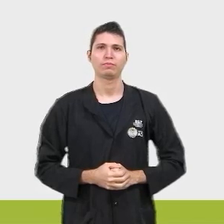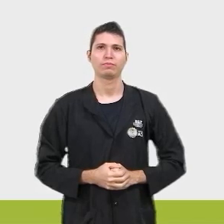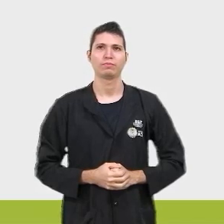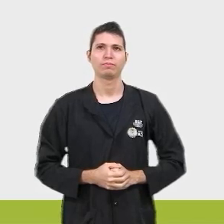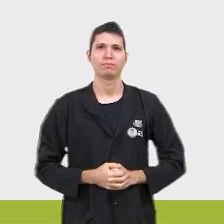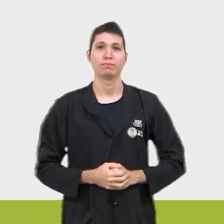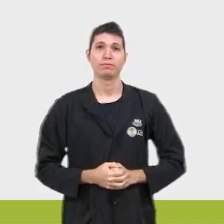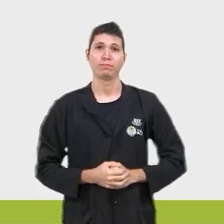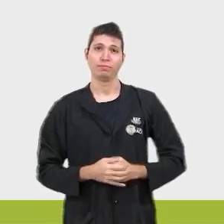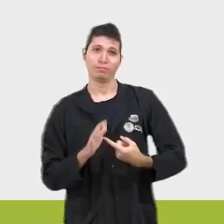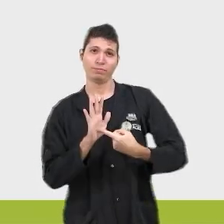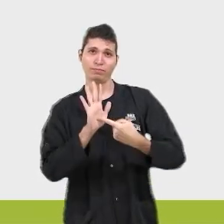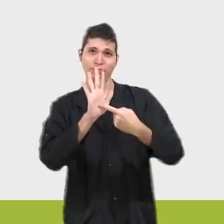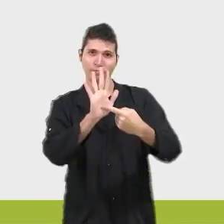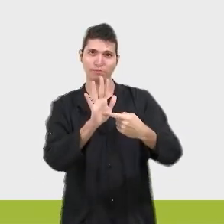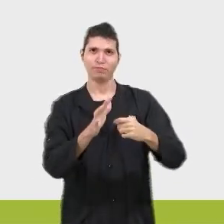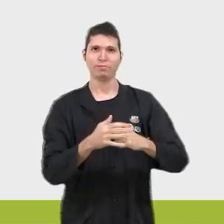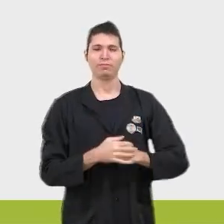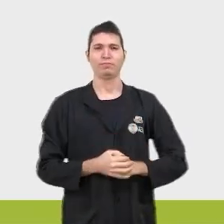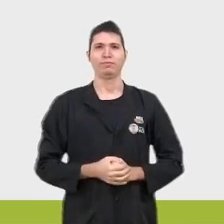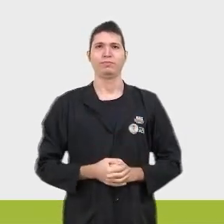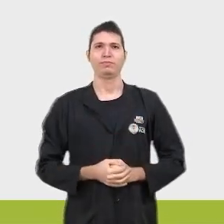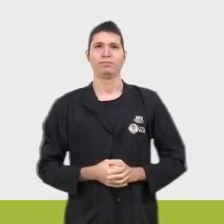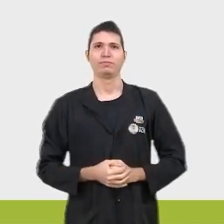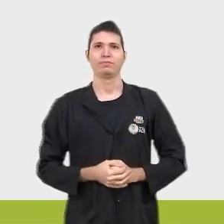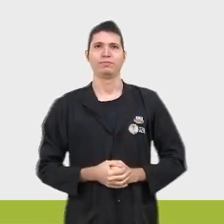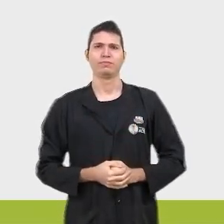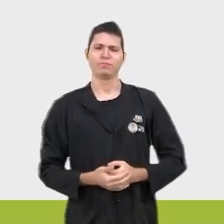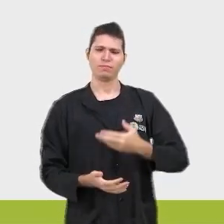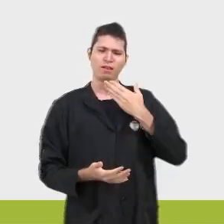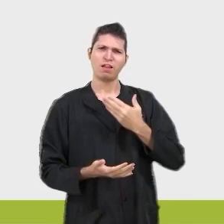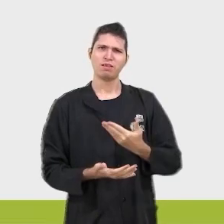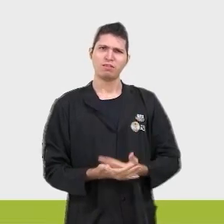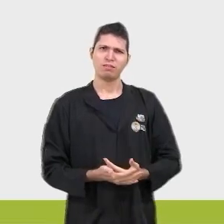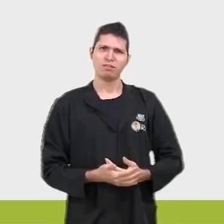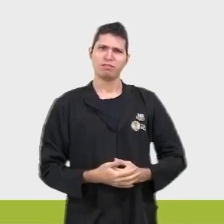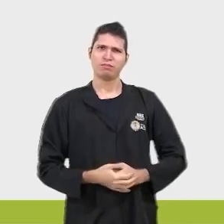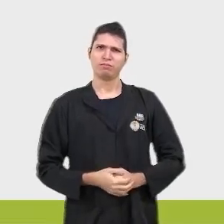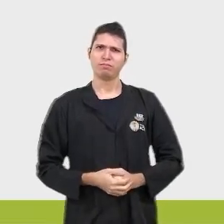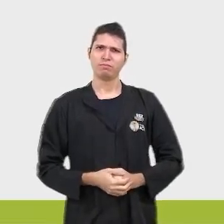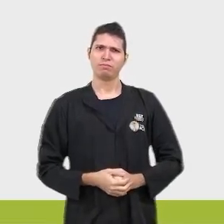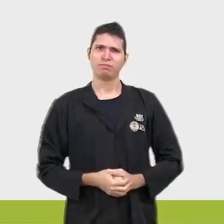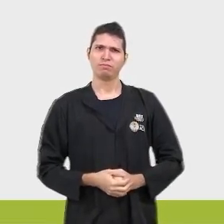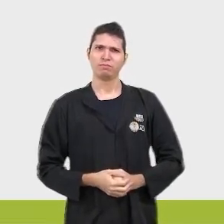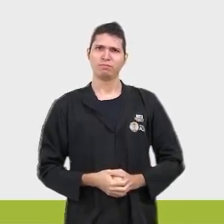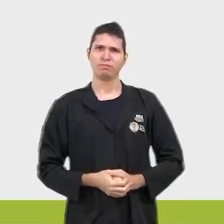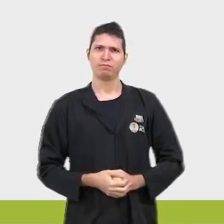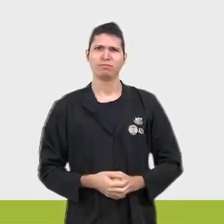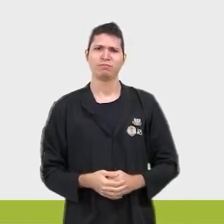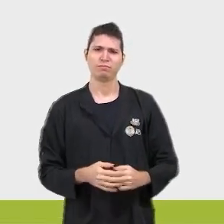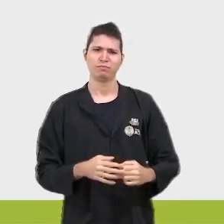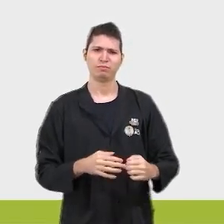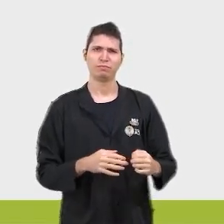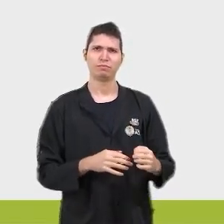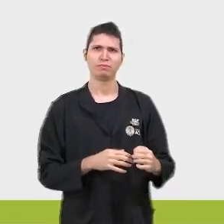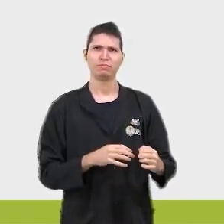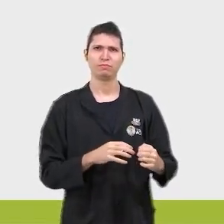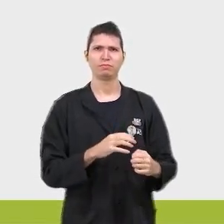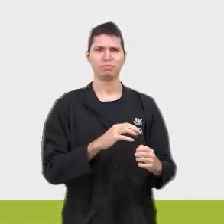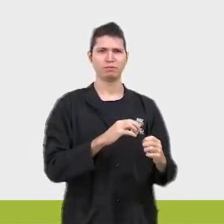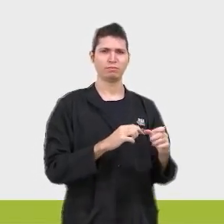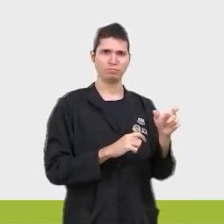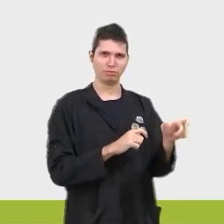Eu coloquei aqui para vocês assim, que absurdo, bom, uns empresários provavelmente,